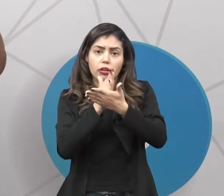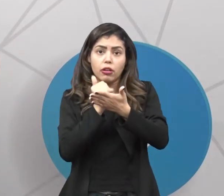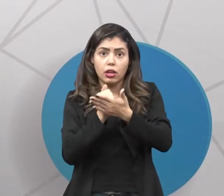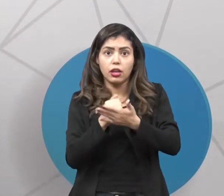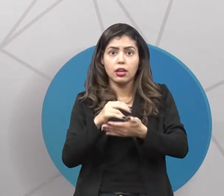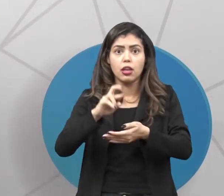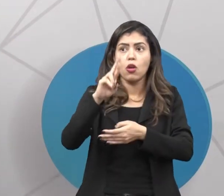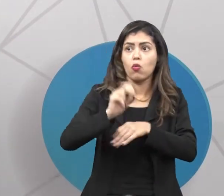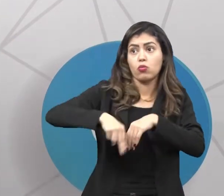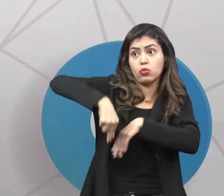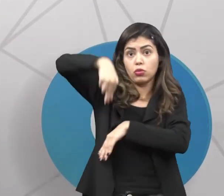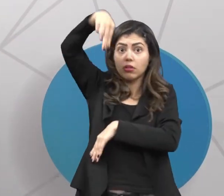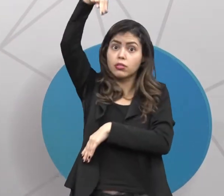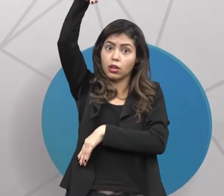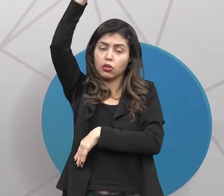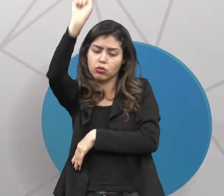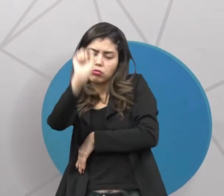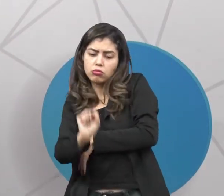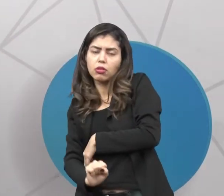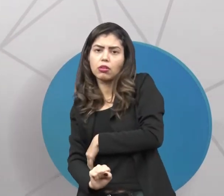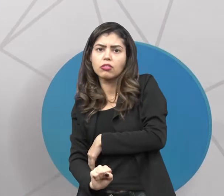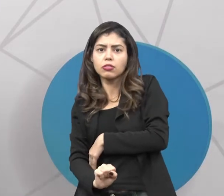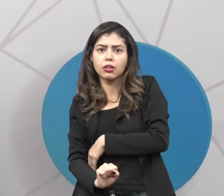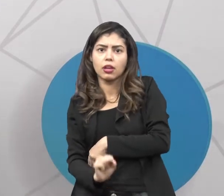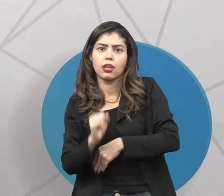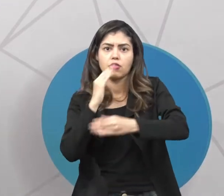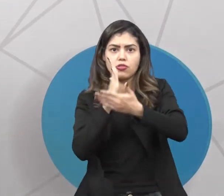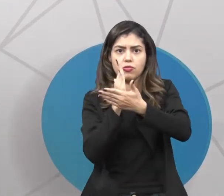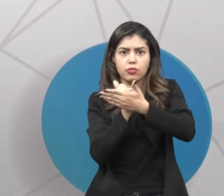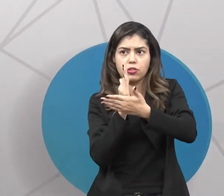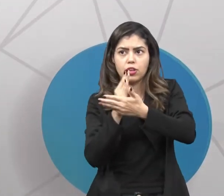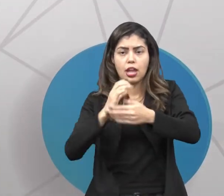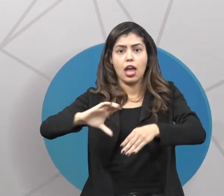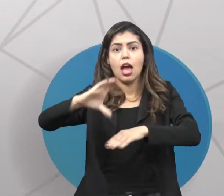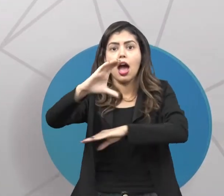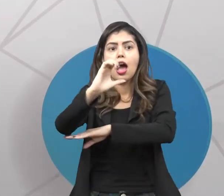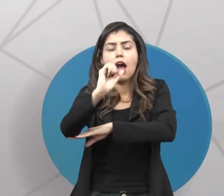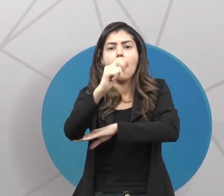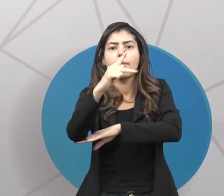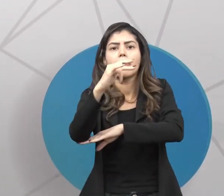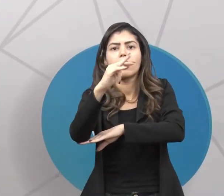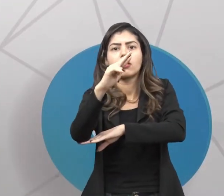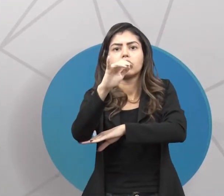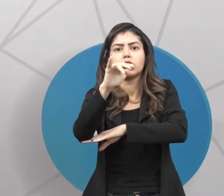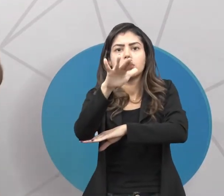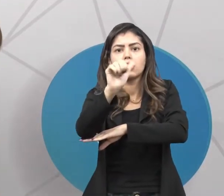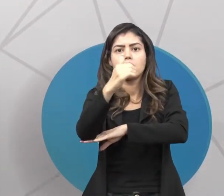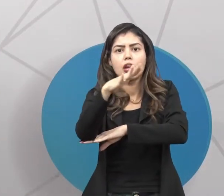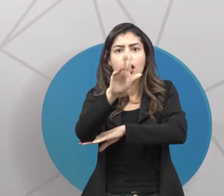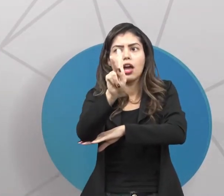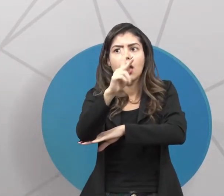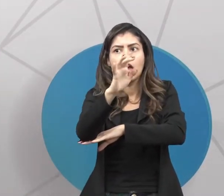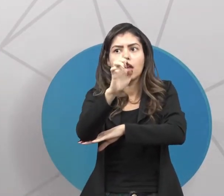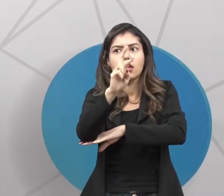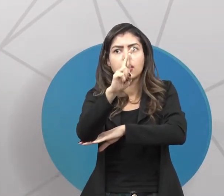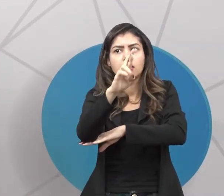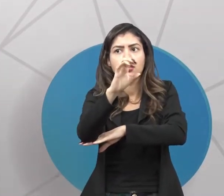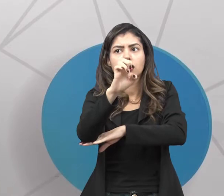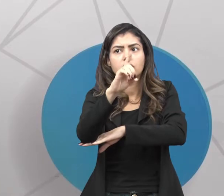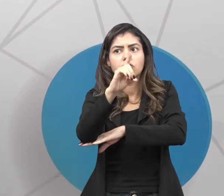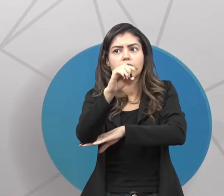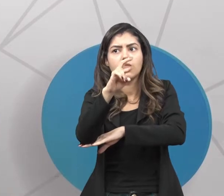principalmente a região Nordeste e um pouco da região Sudeste hoje, nas chamadas capitanias hereditárias, né? Onde tinham os capitães